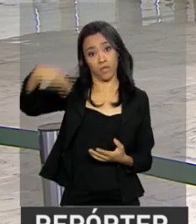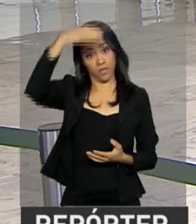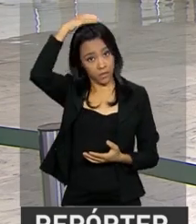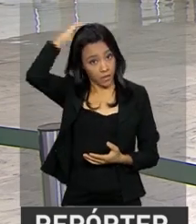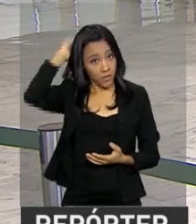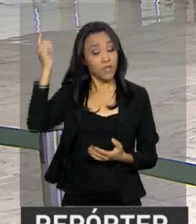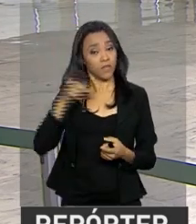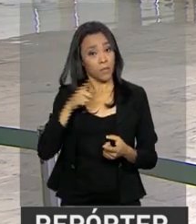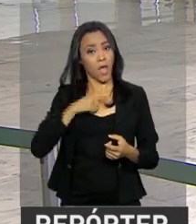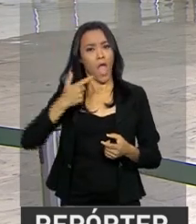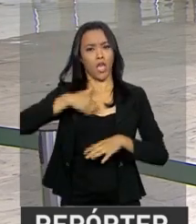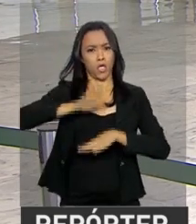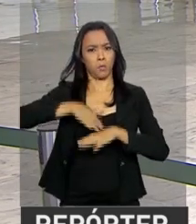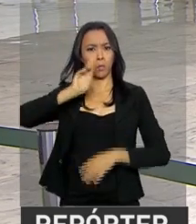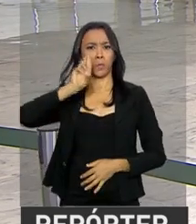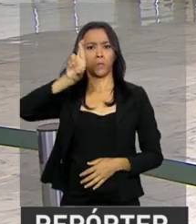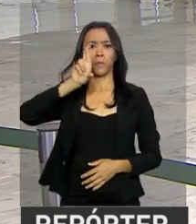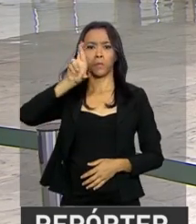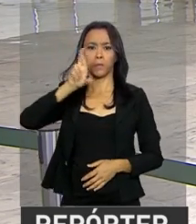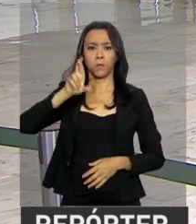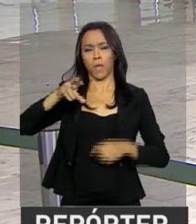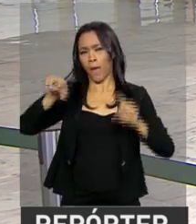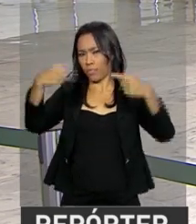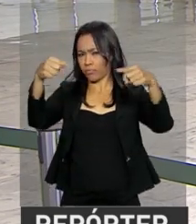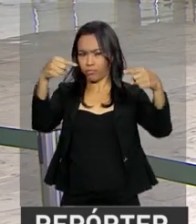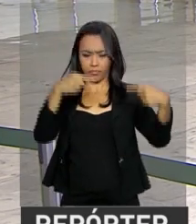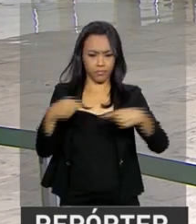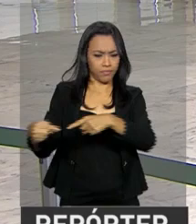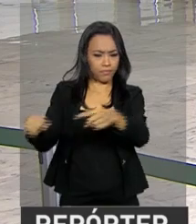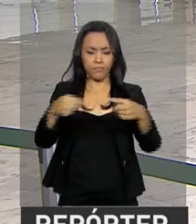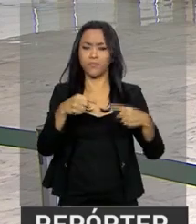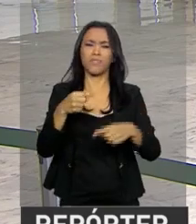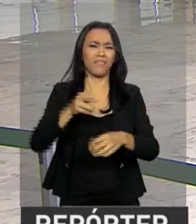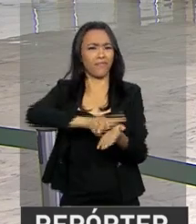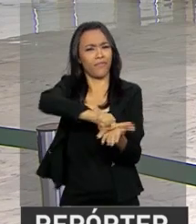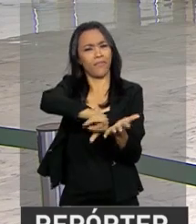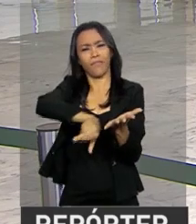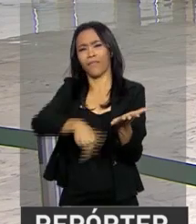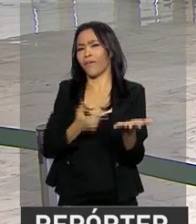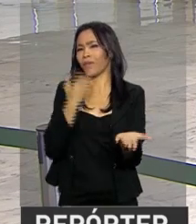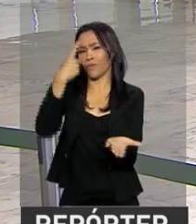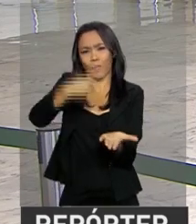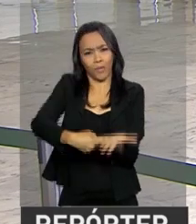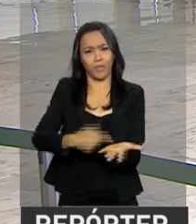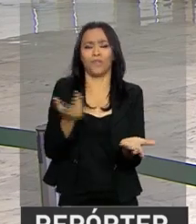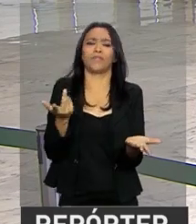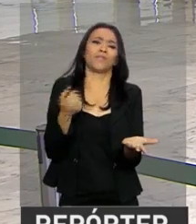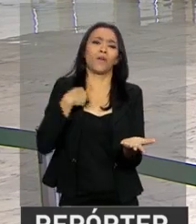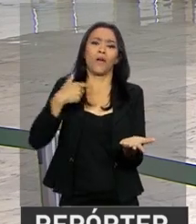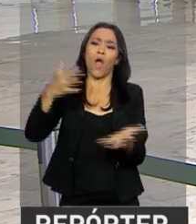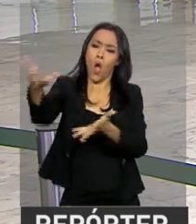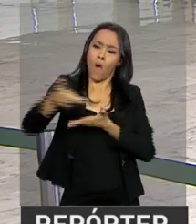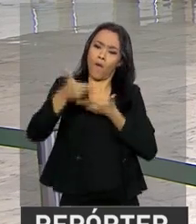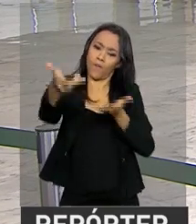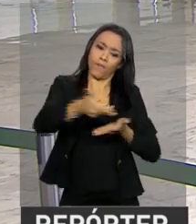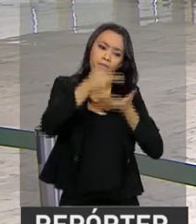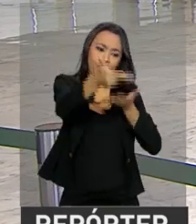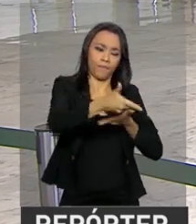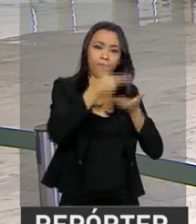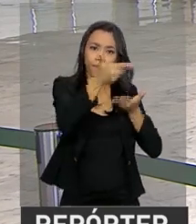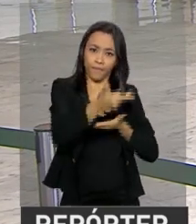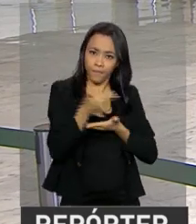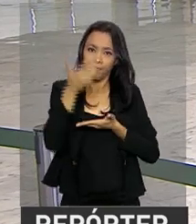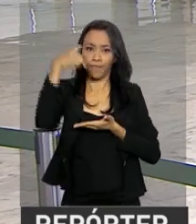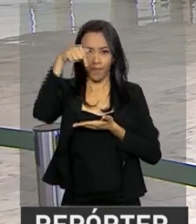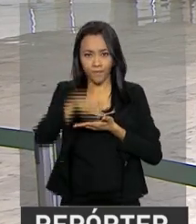agenda aí da conferência que estão previstos uma série de compromissos a partir das 3 horas da tarde uma recepção oficial dos líderes chefes de estado e